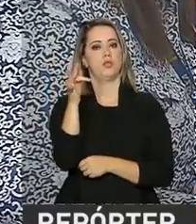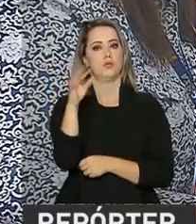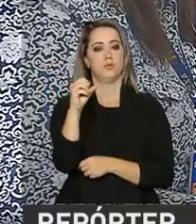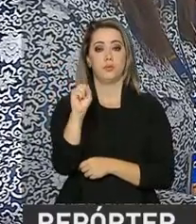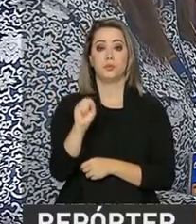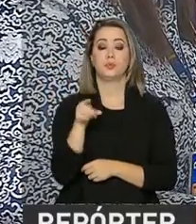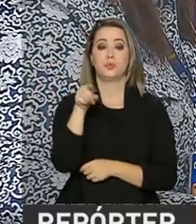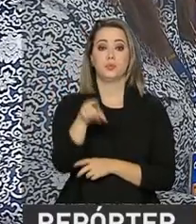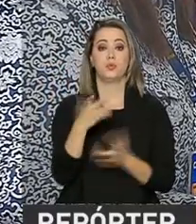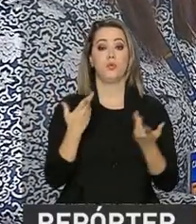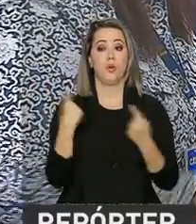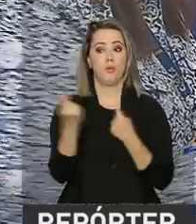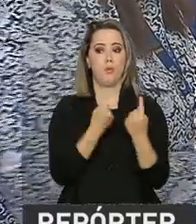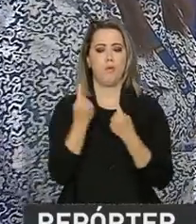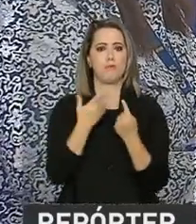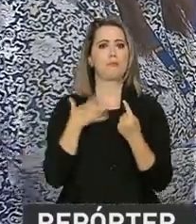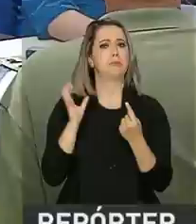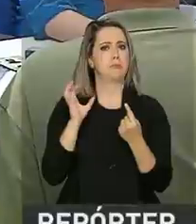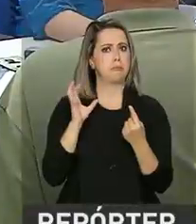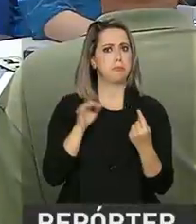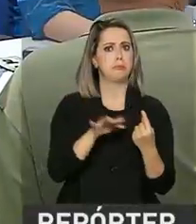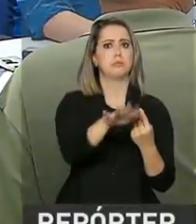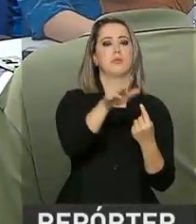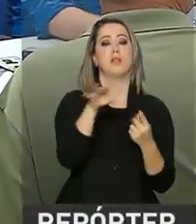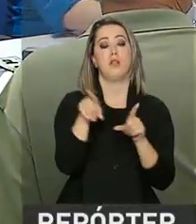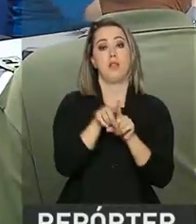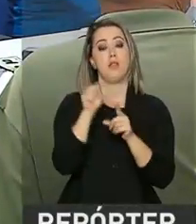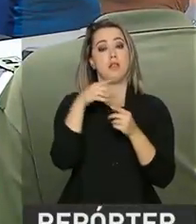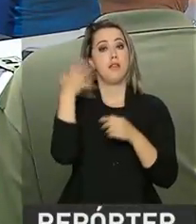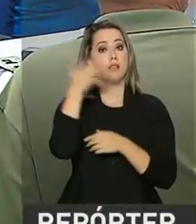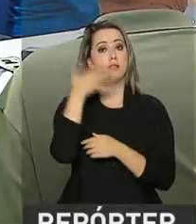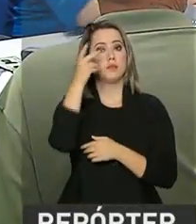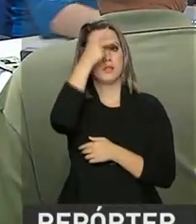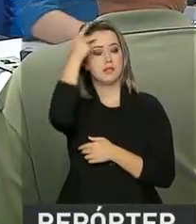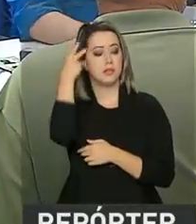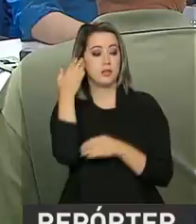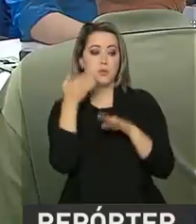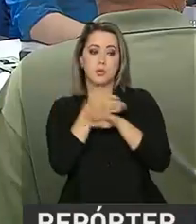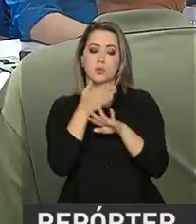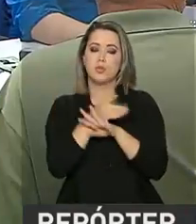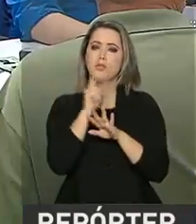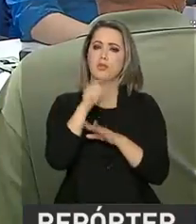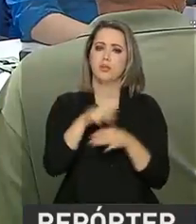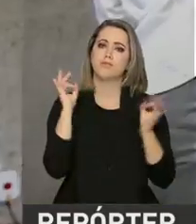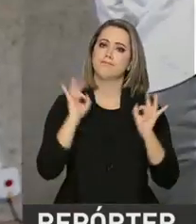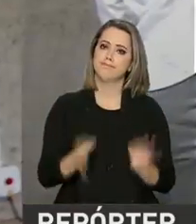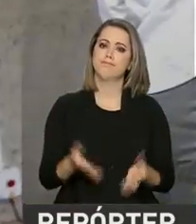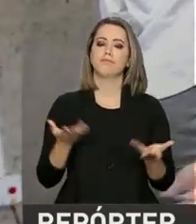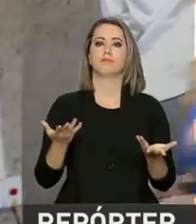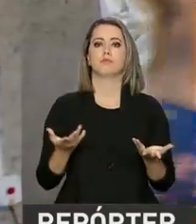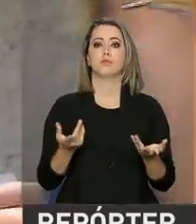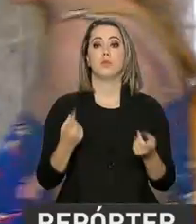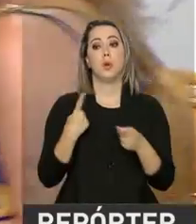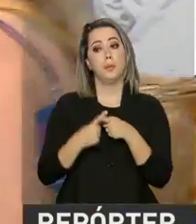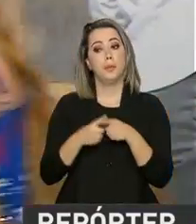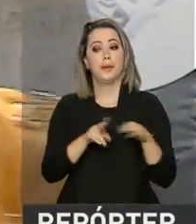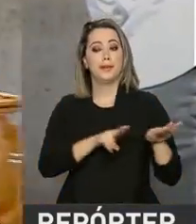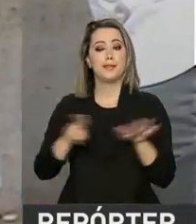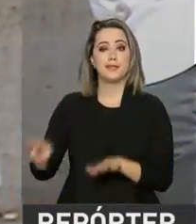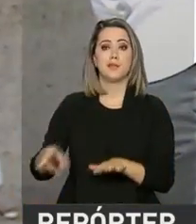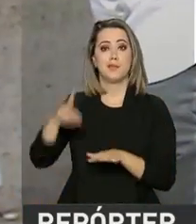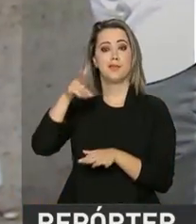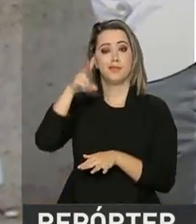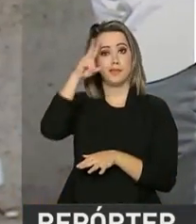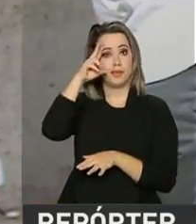em Brasília o movimento foi intenso e a explicação de quem foi ao banco era justa na semana de segunda a sexta eu